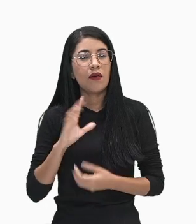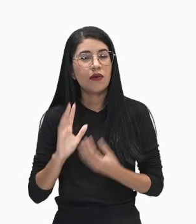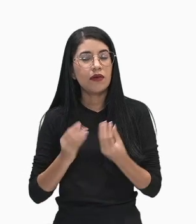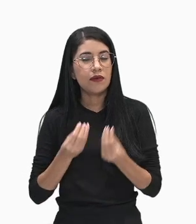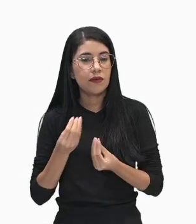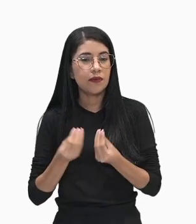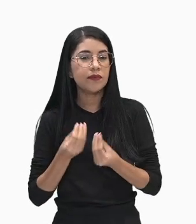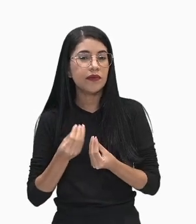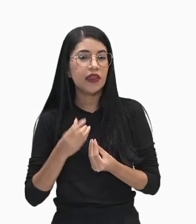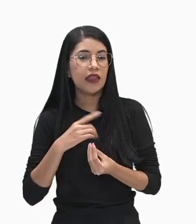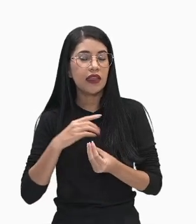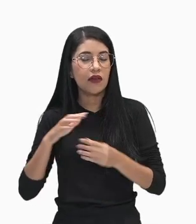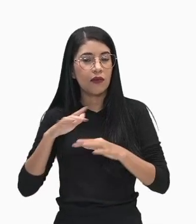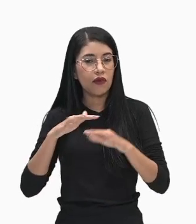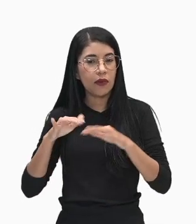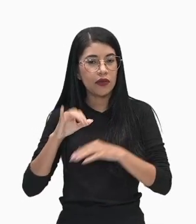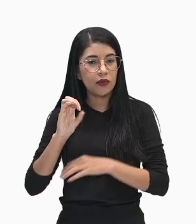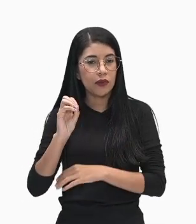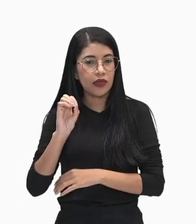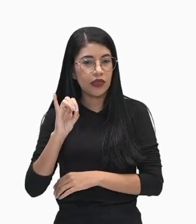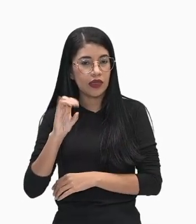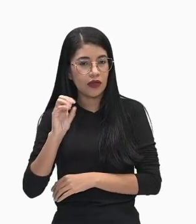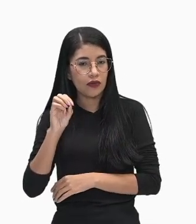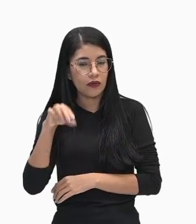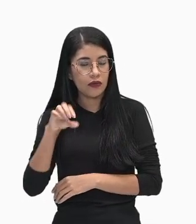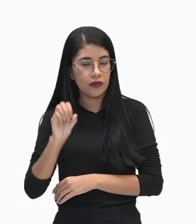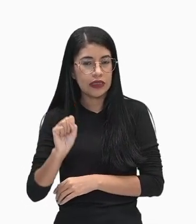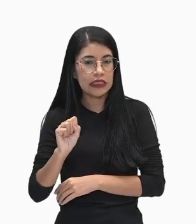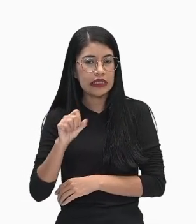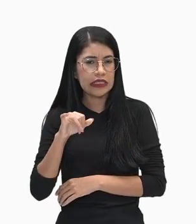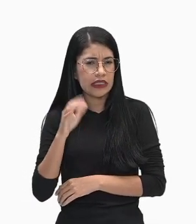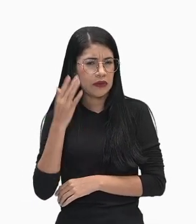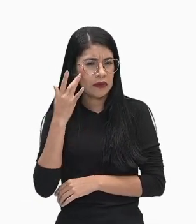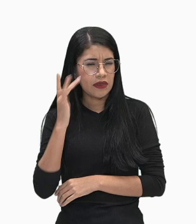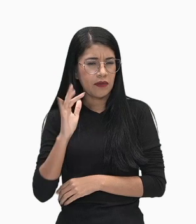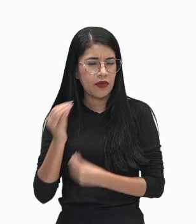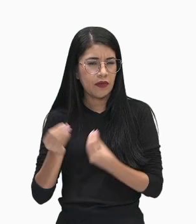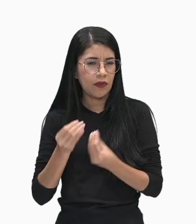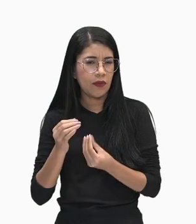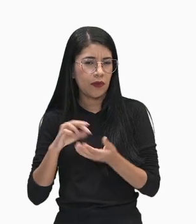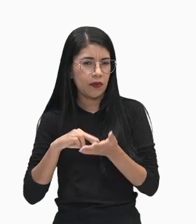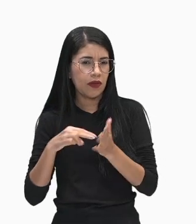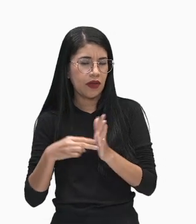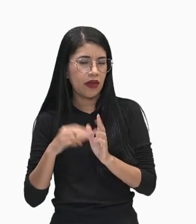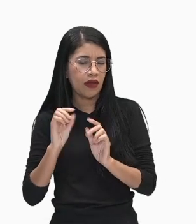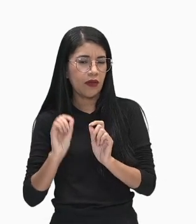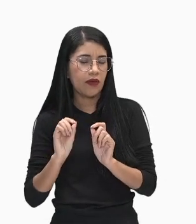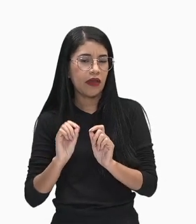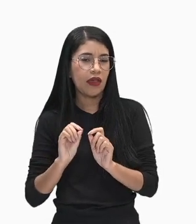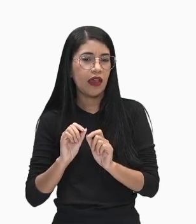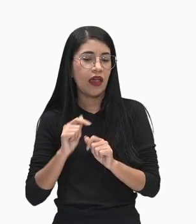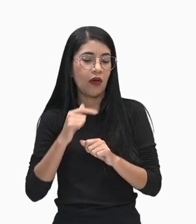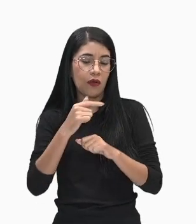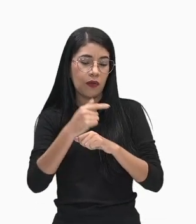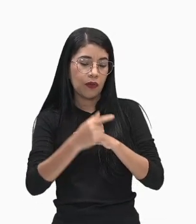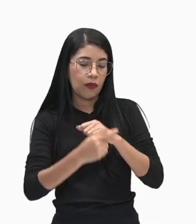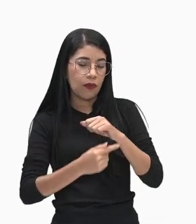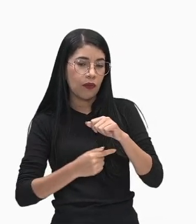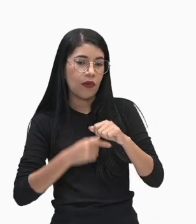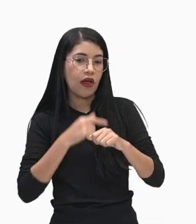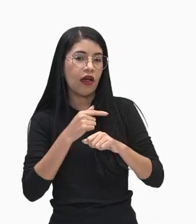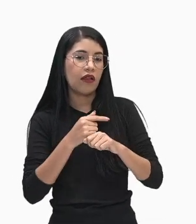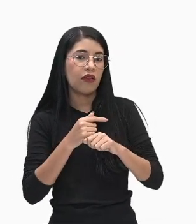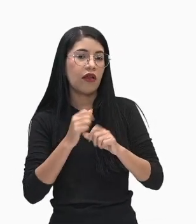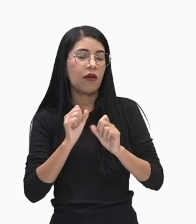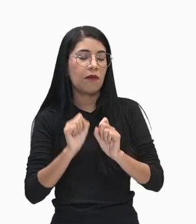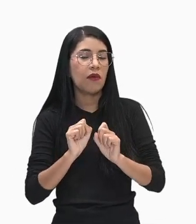dos íons que existem lá, né? Para quem não sabe o que é um íon nada mais é do que um átomo que tem ou um